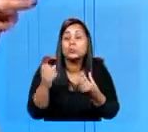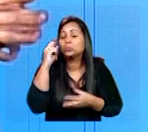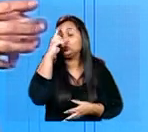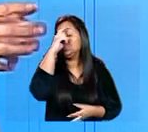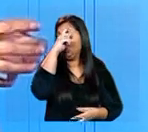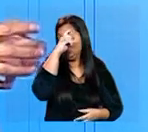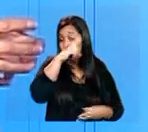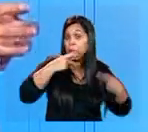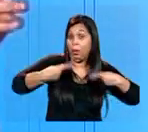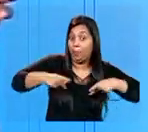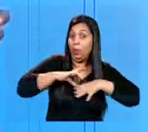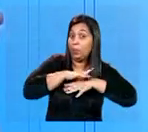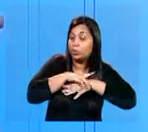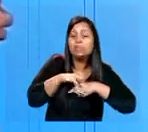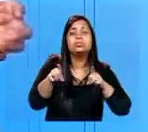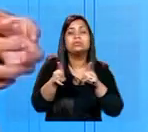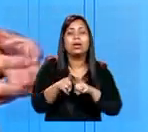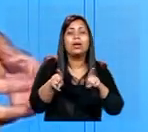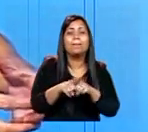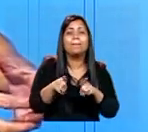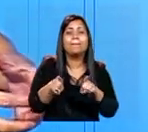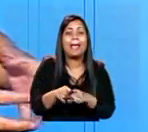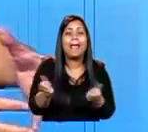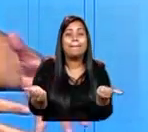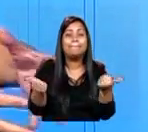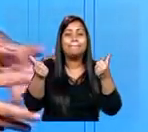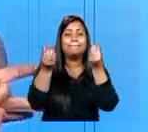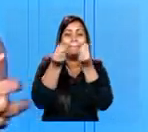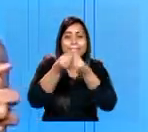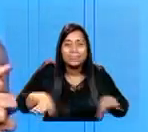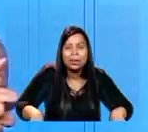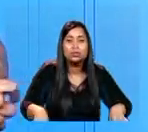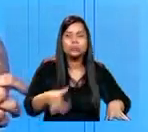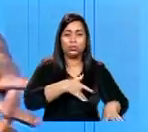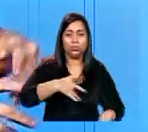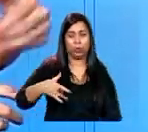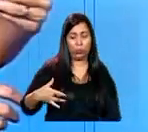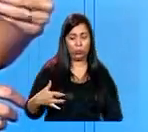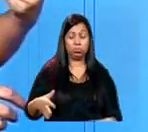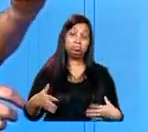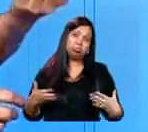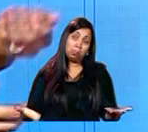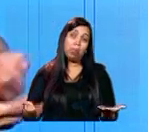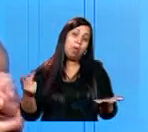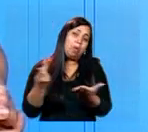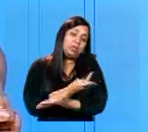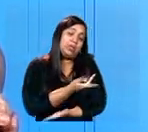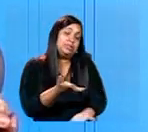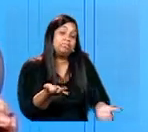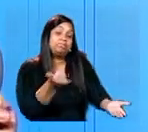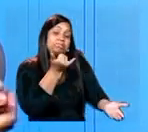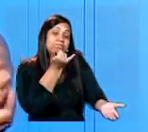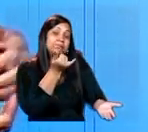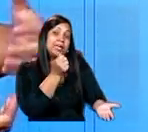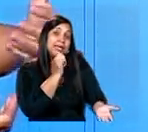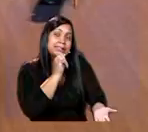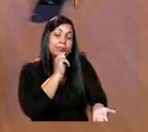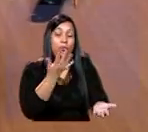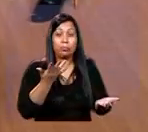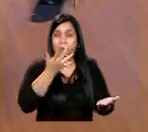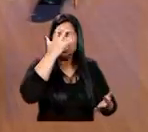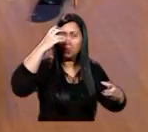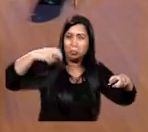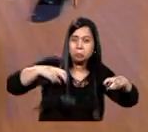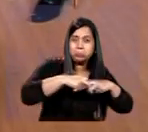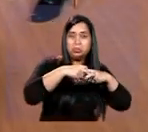desgaste do paciente e um prejuízo para a saúde dele. Então, vamos supor, um paciente vítima de acidente de trânsito que ficou com uma